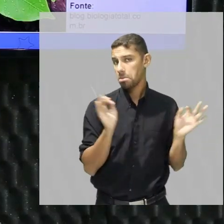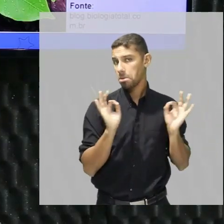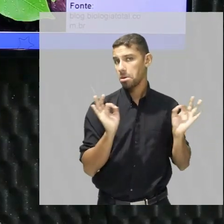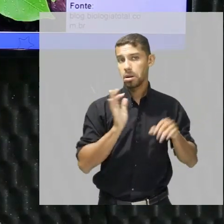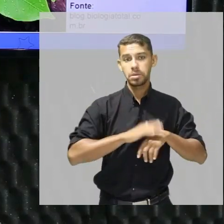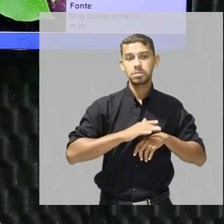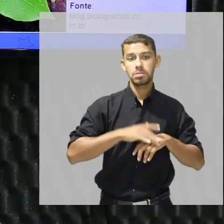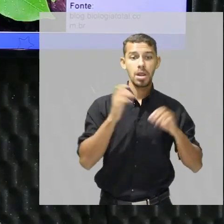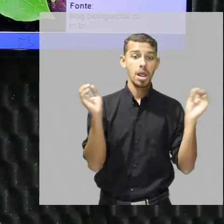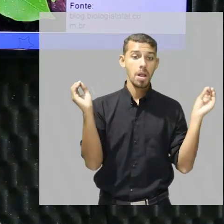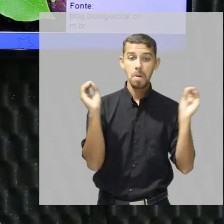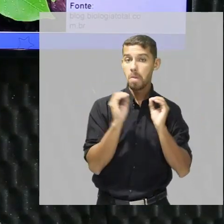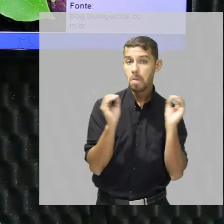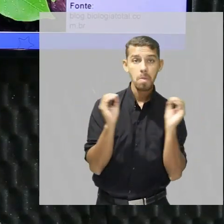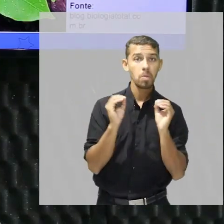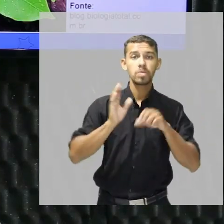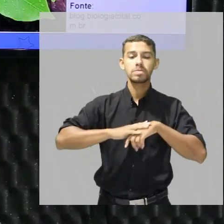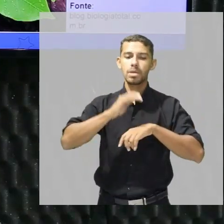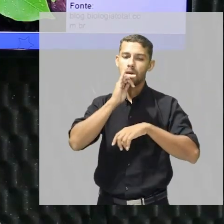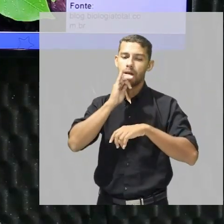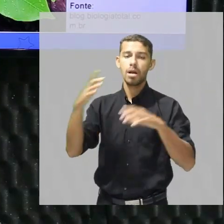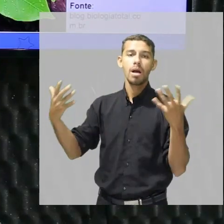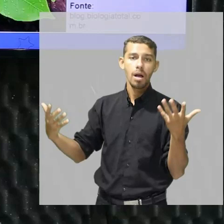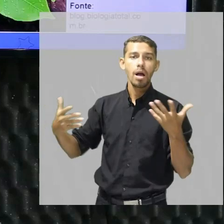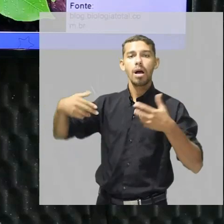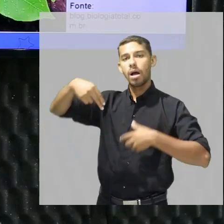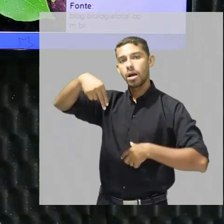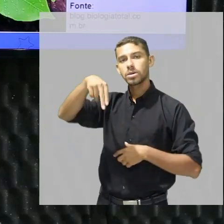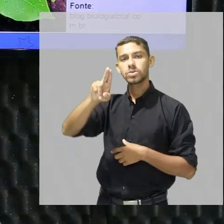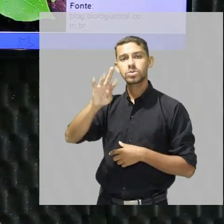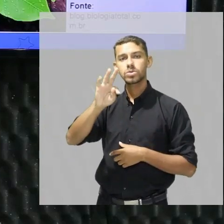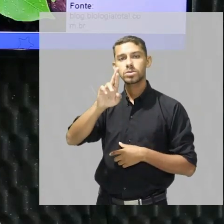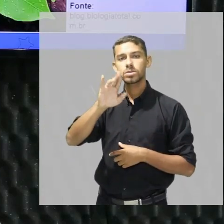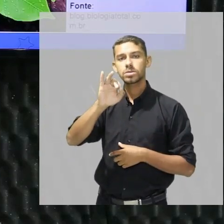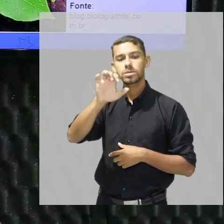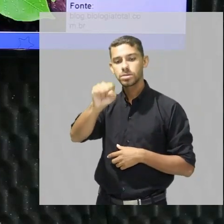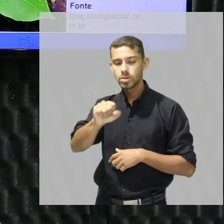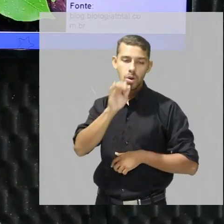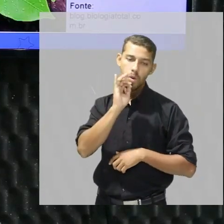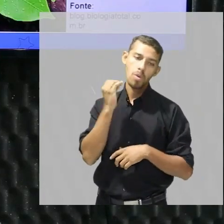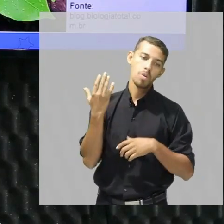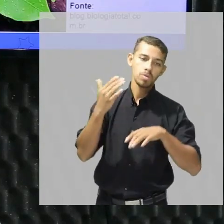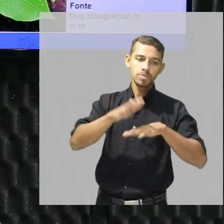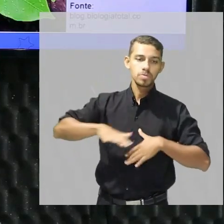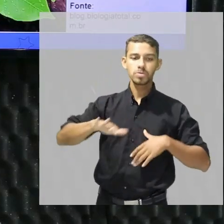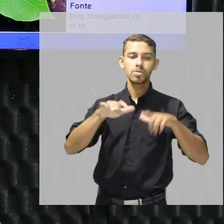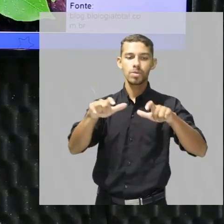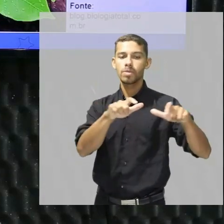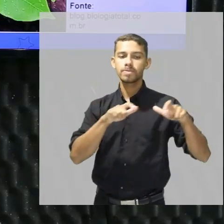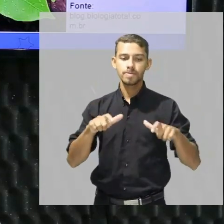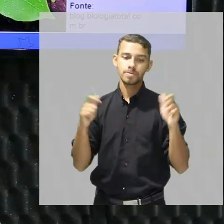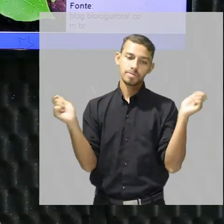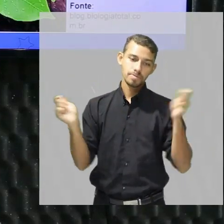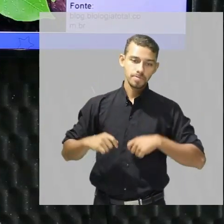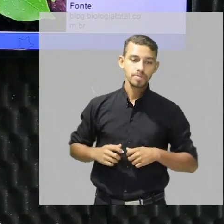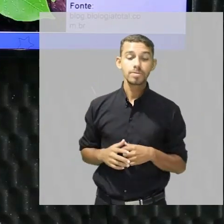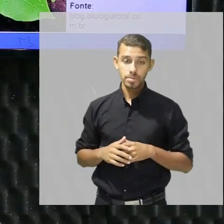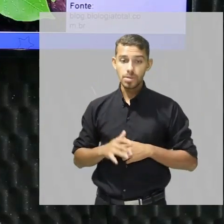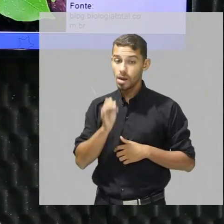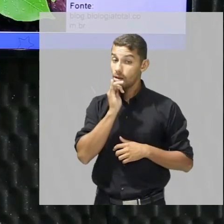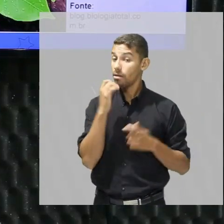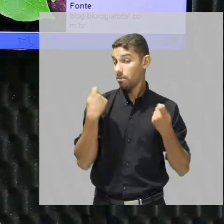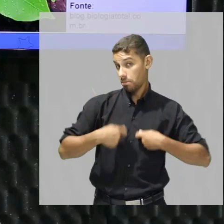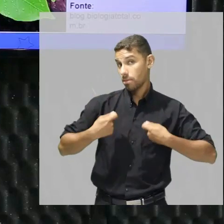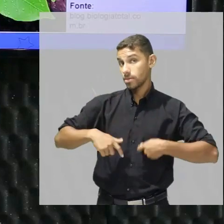com relação a nutrientes ou espaço geográfico. Então a gente pode levar em consideração que para que